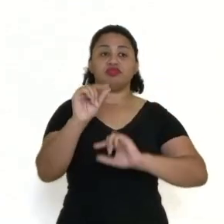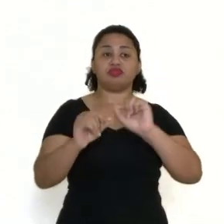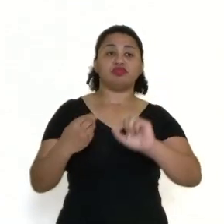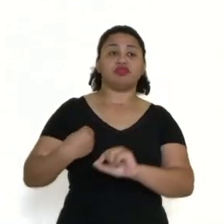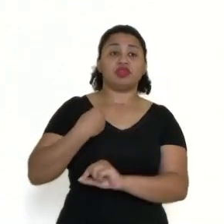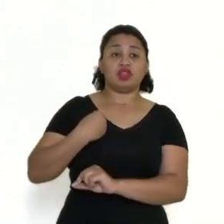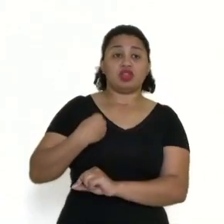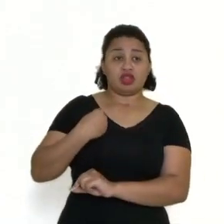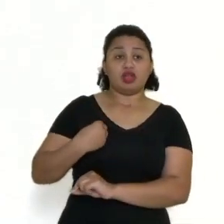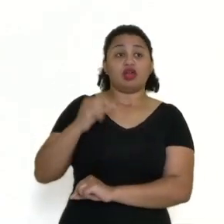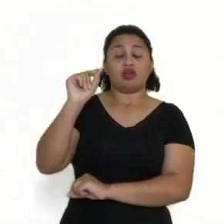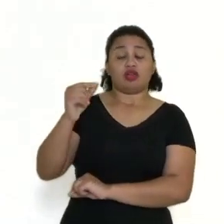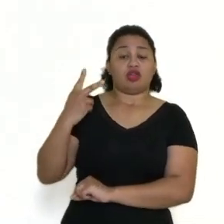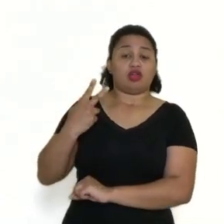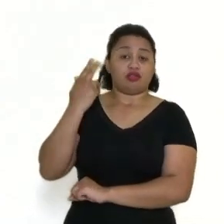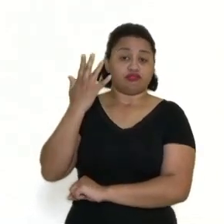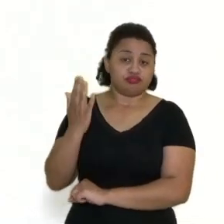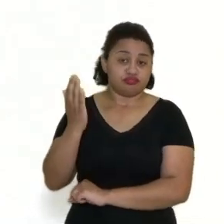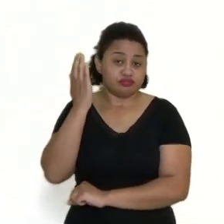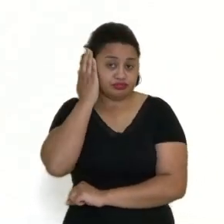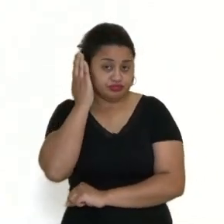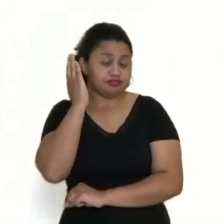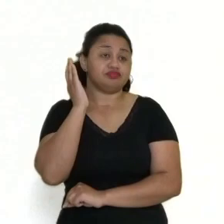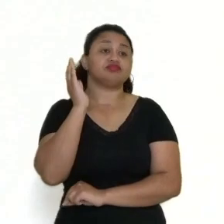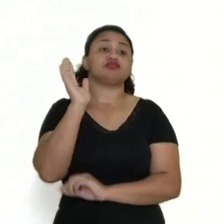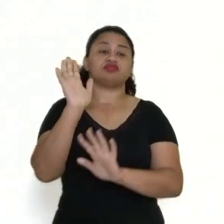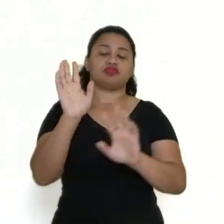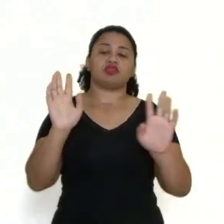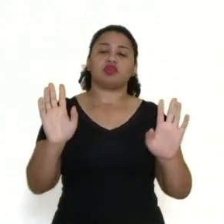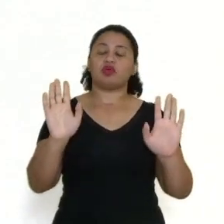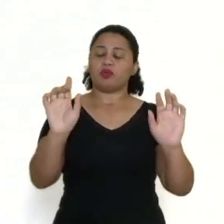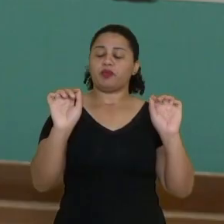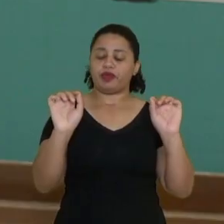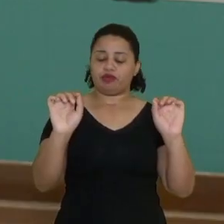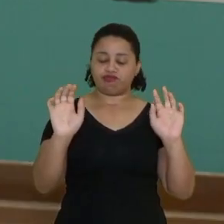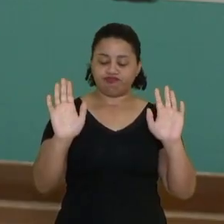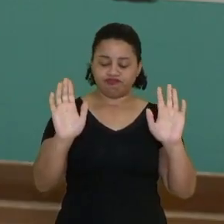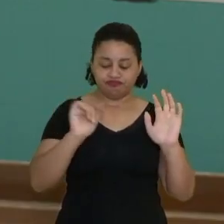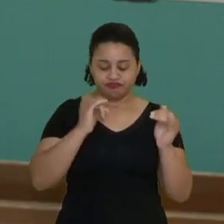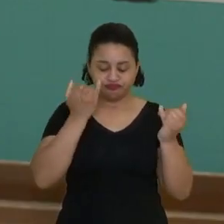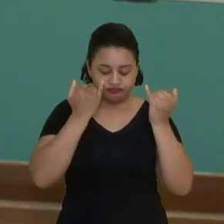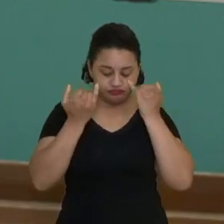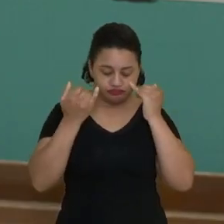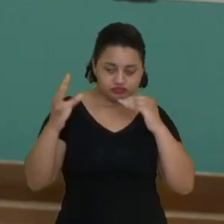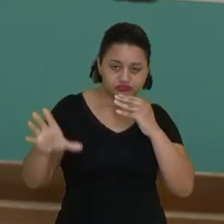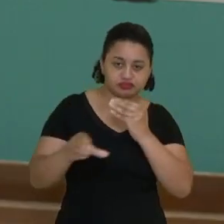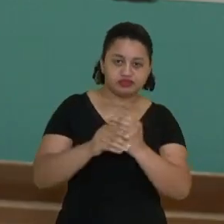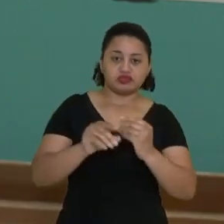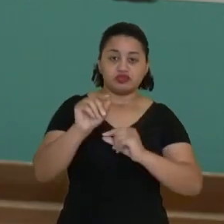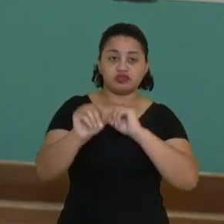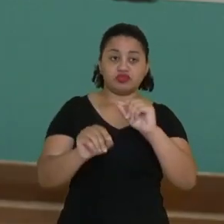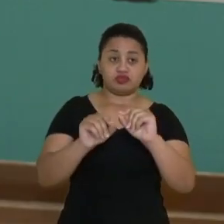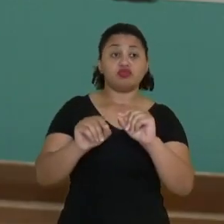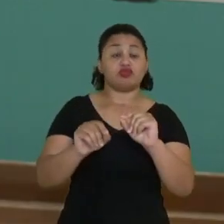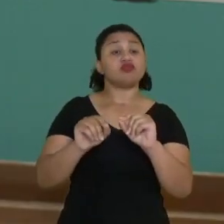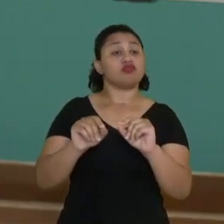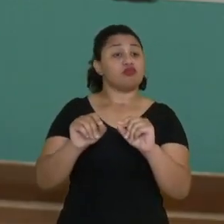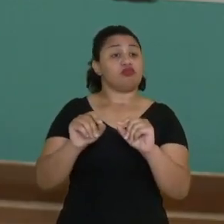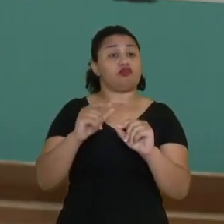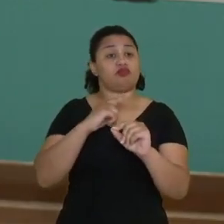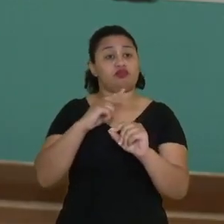do artista chamado Vincent van Gogh. Vou colocar um parênteses aqui, gente. Nós falamos Vincent van Gogh aqui